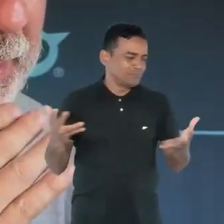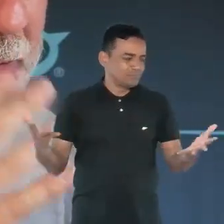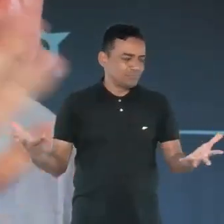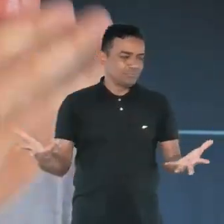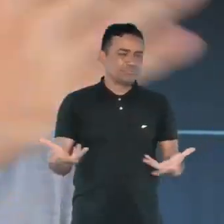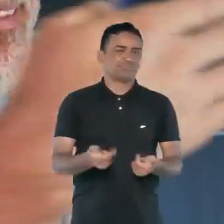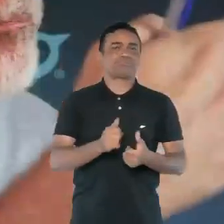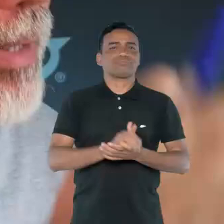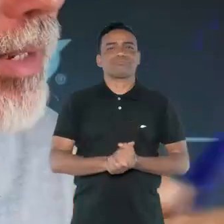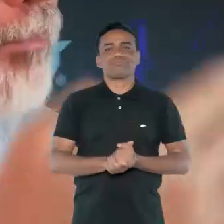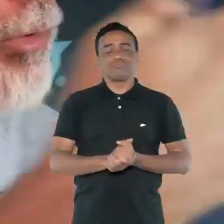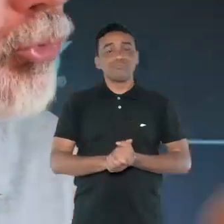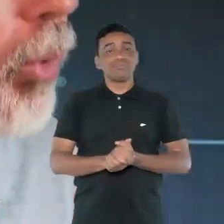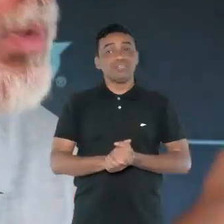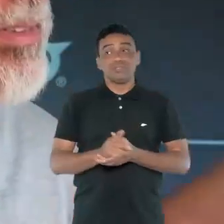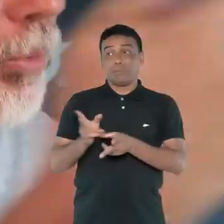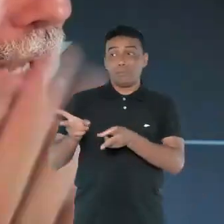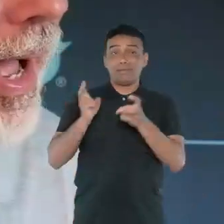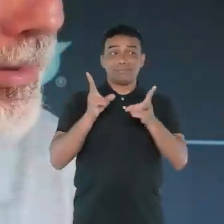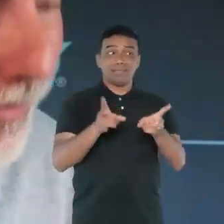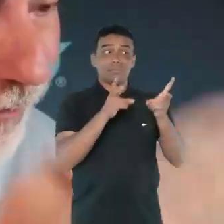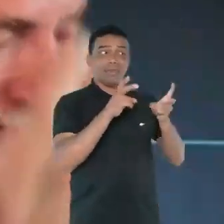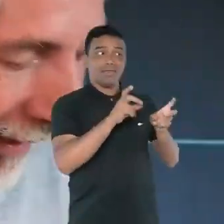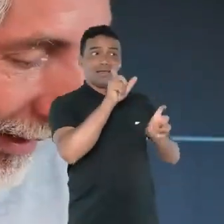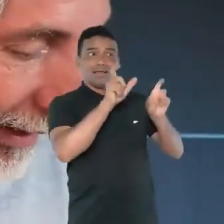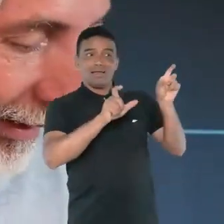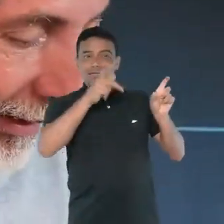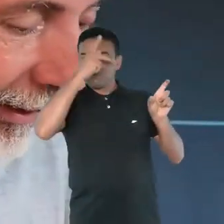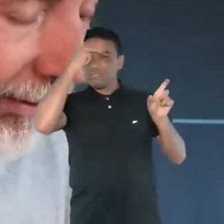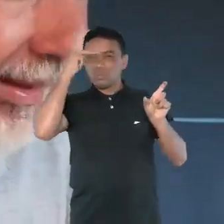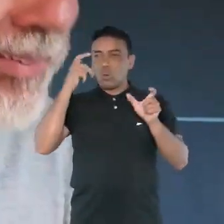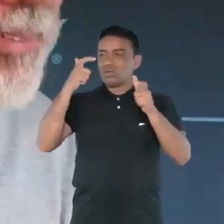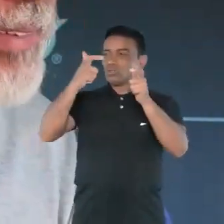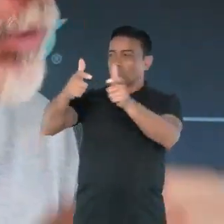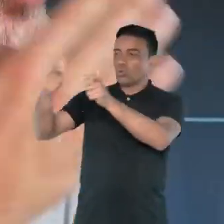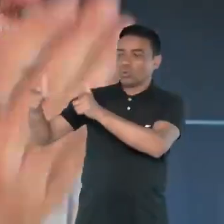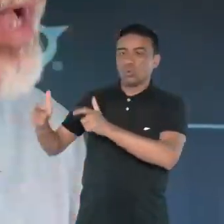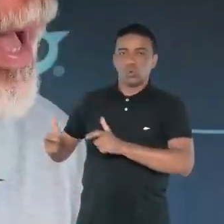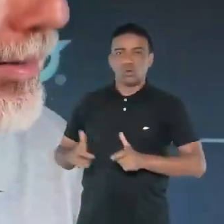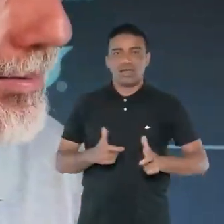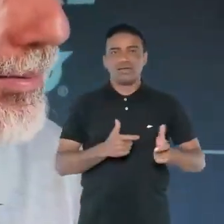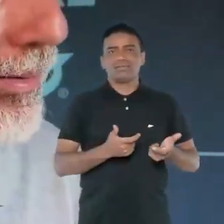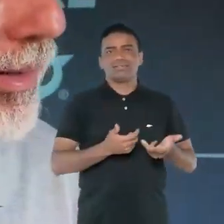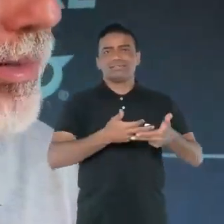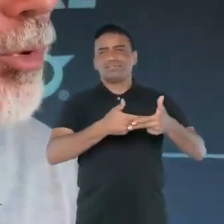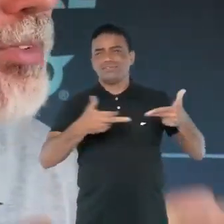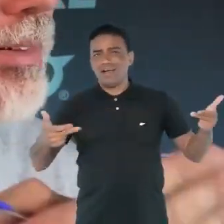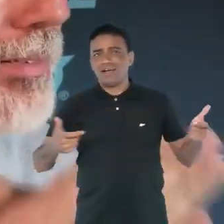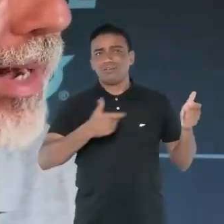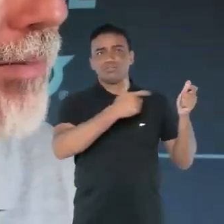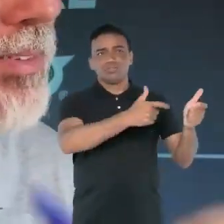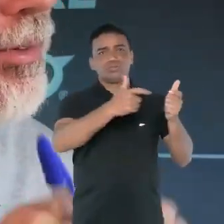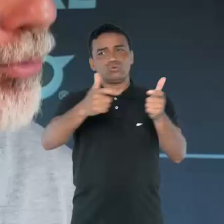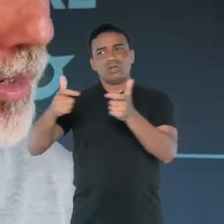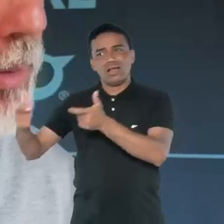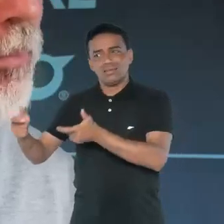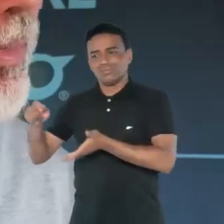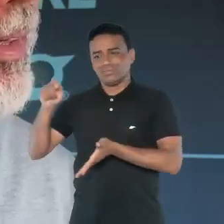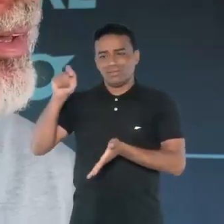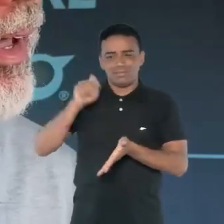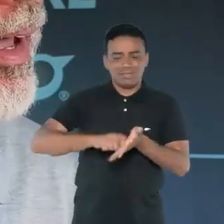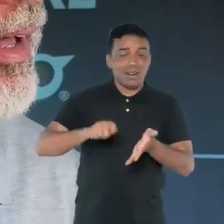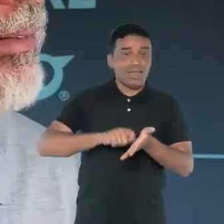extraordinária de perceber pessoas e lugares, né? E desses tantos lugares em que você escreve, se